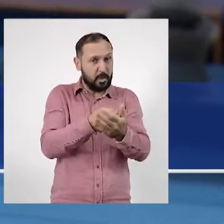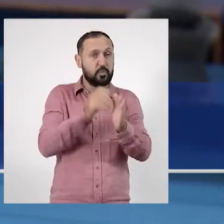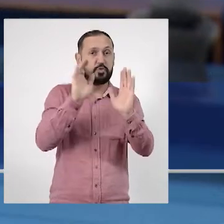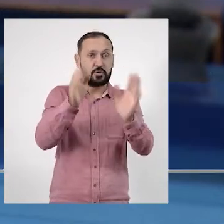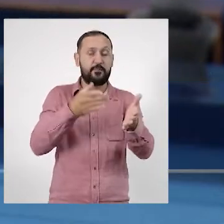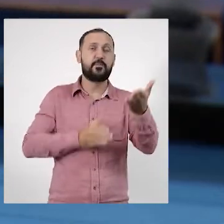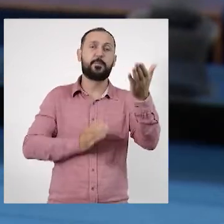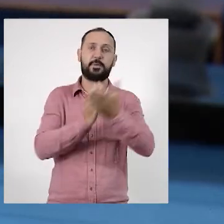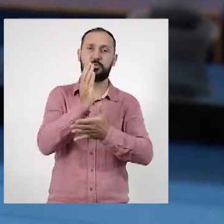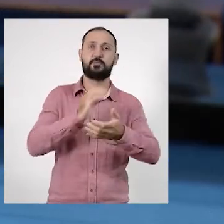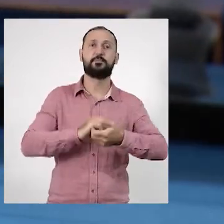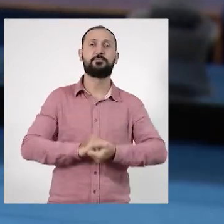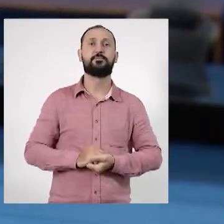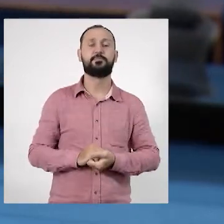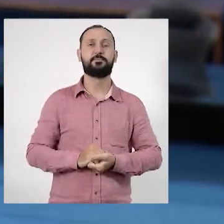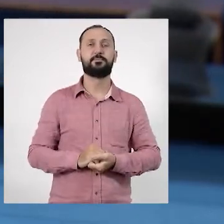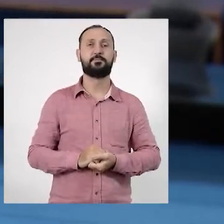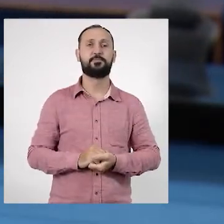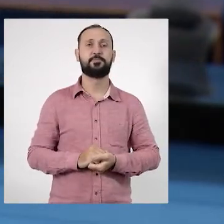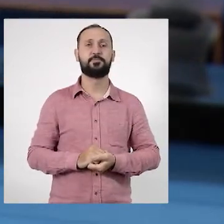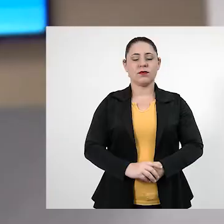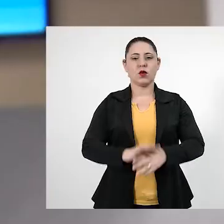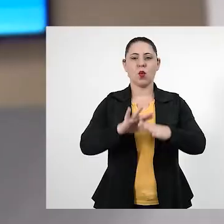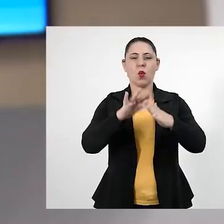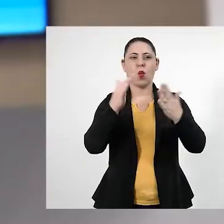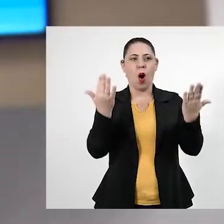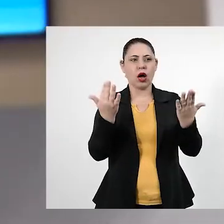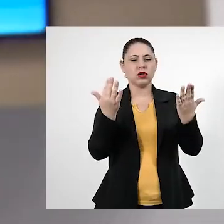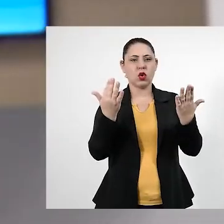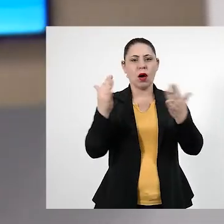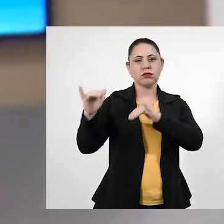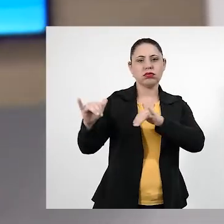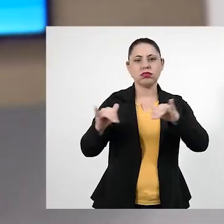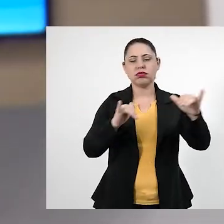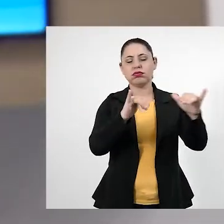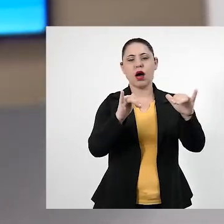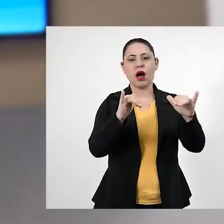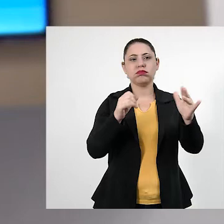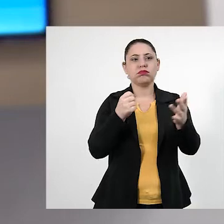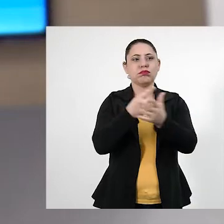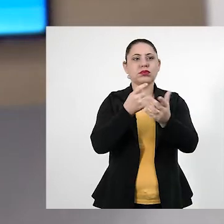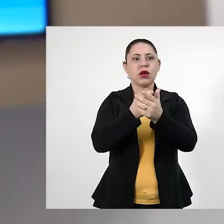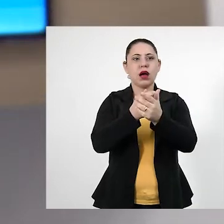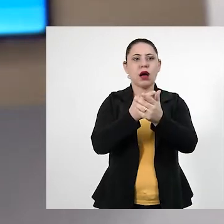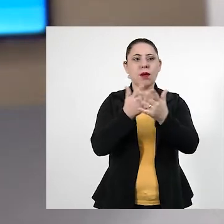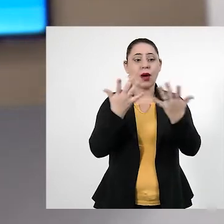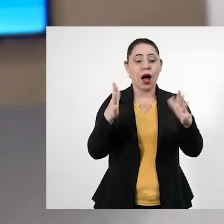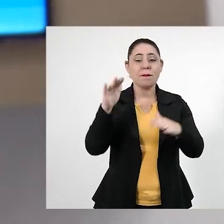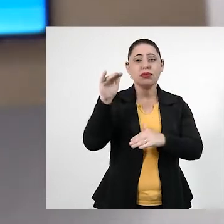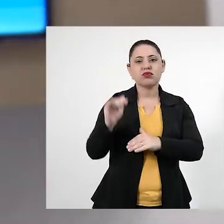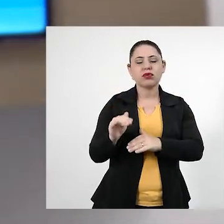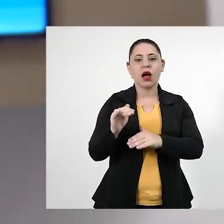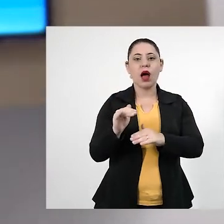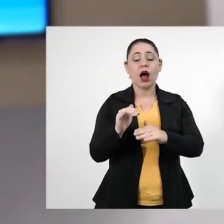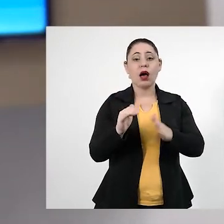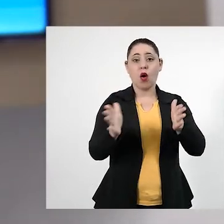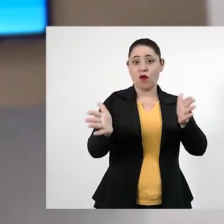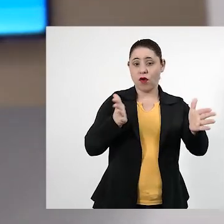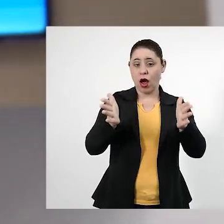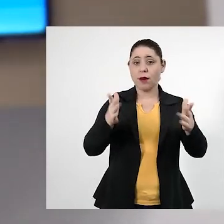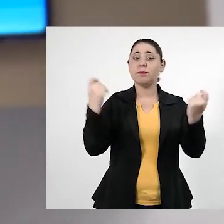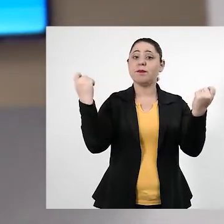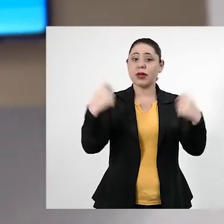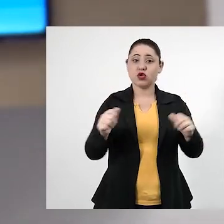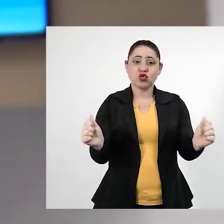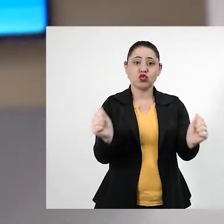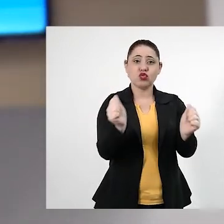nos pacotes contratados, também foram aprovados. Quando um produto está em promoção no supermercado, a informação sobre a data de